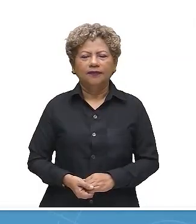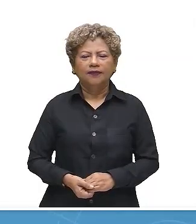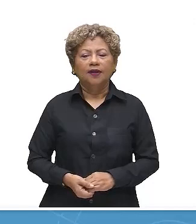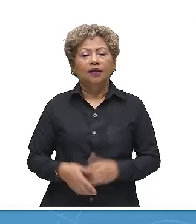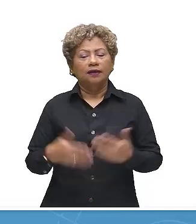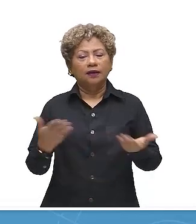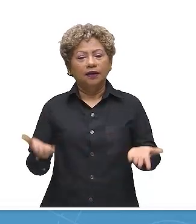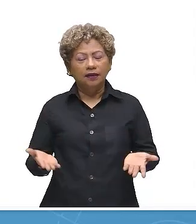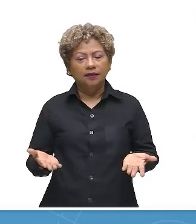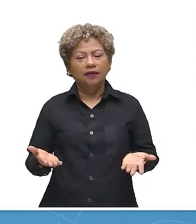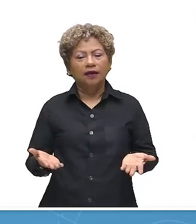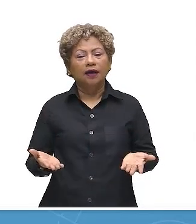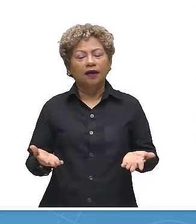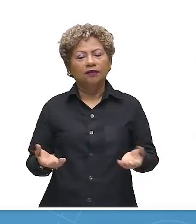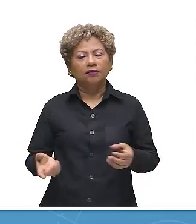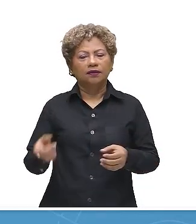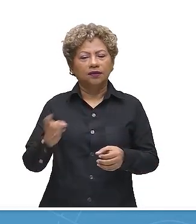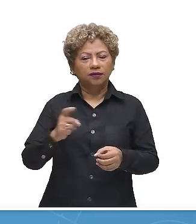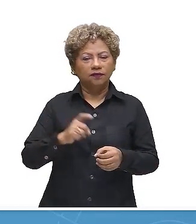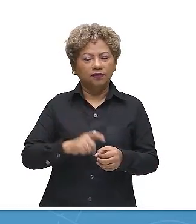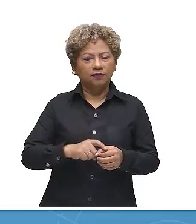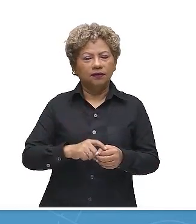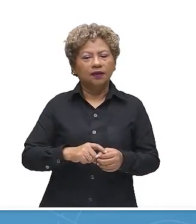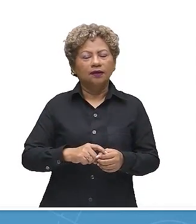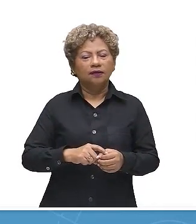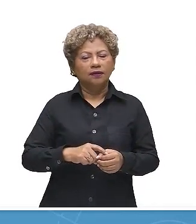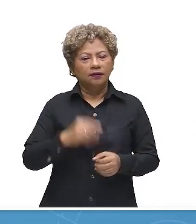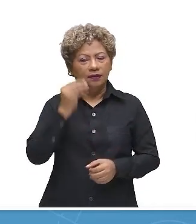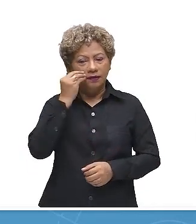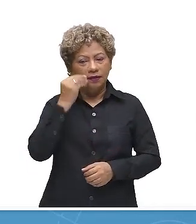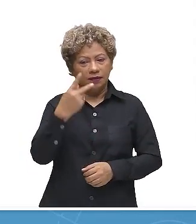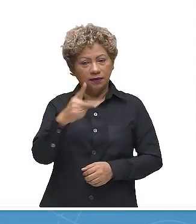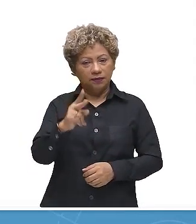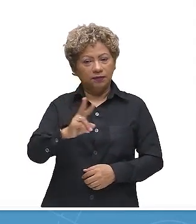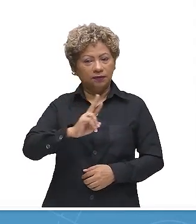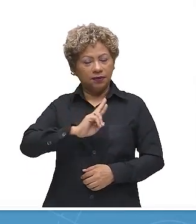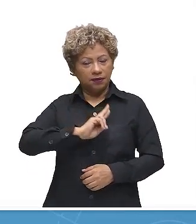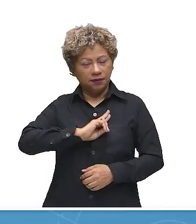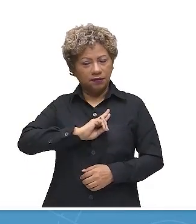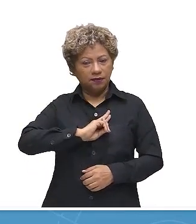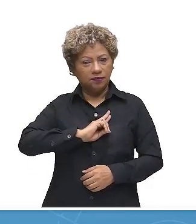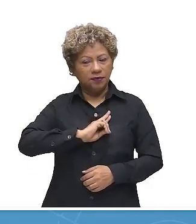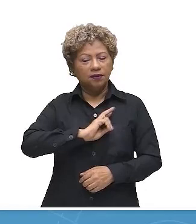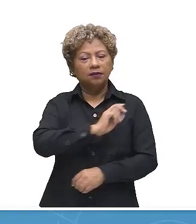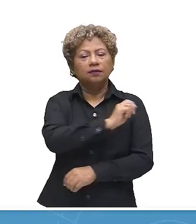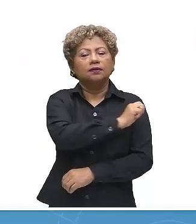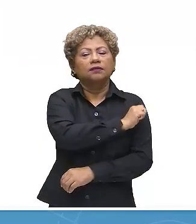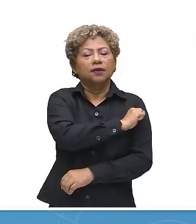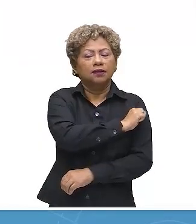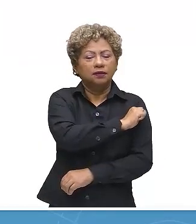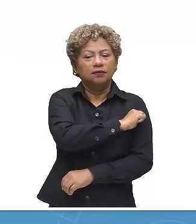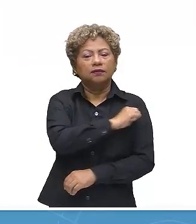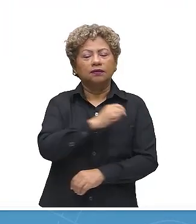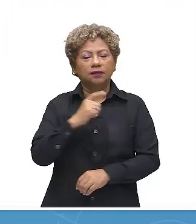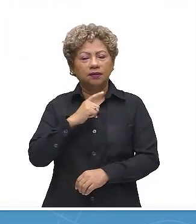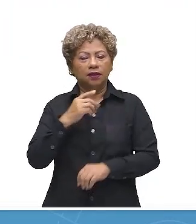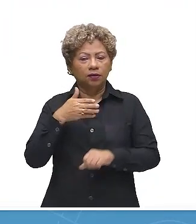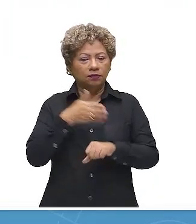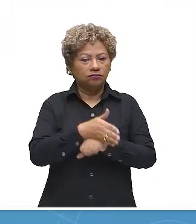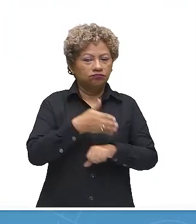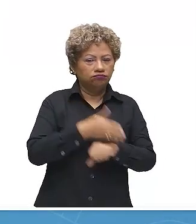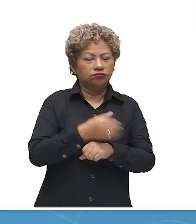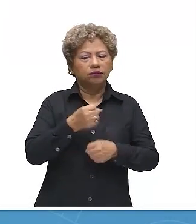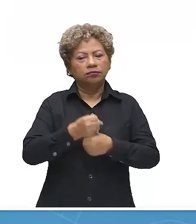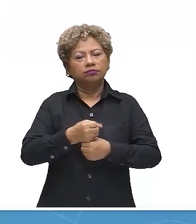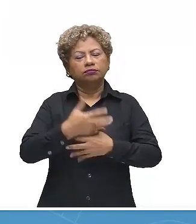Muito bem, então estamos de volta aí na interatividade. Vamos ver então a resposta de vocês. A gente tem aqui algumas participações no chat.